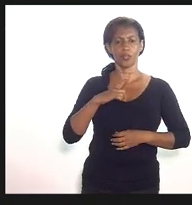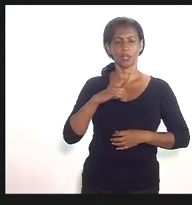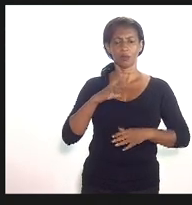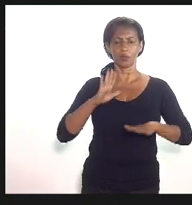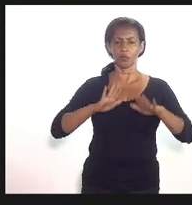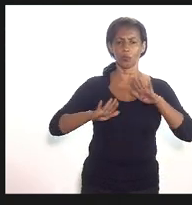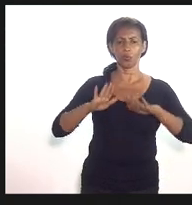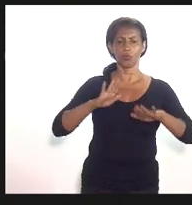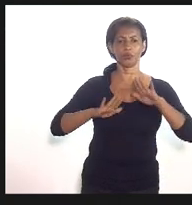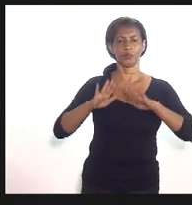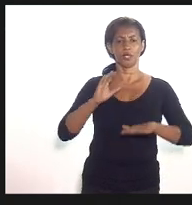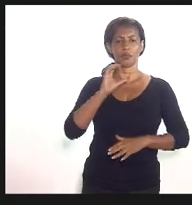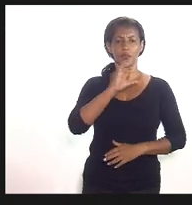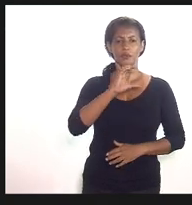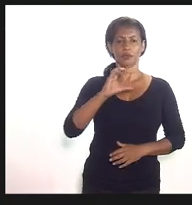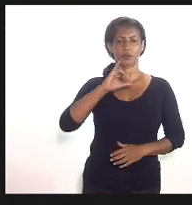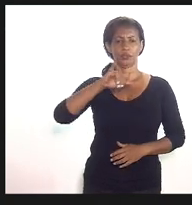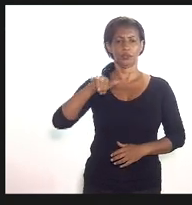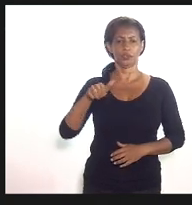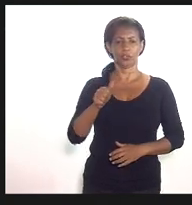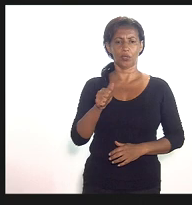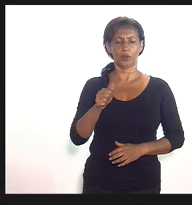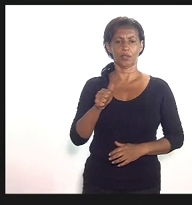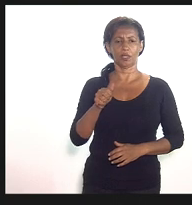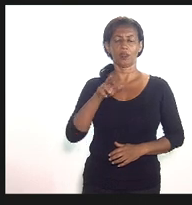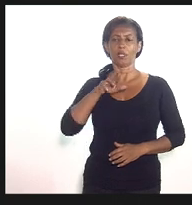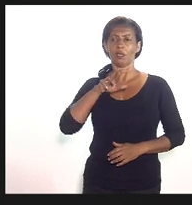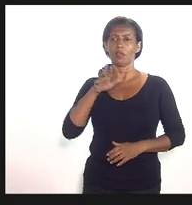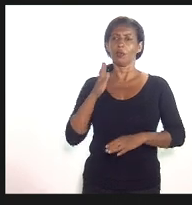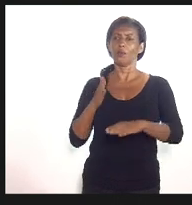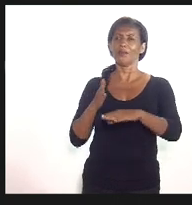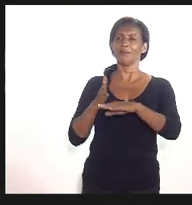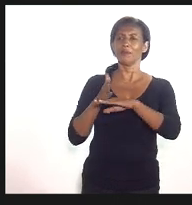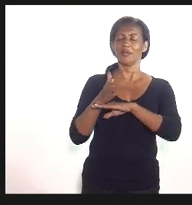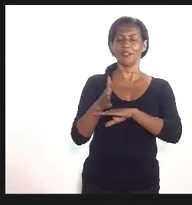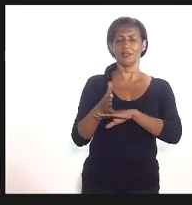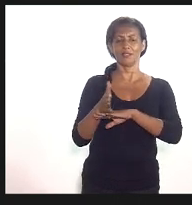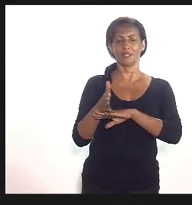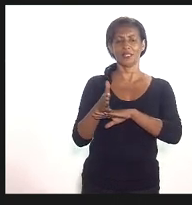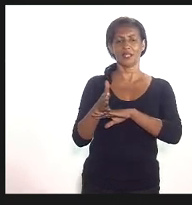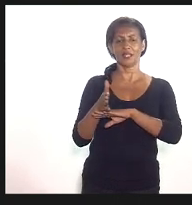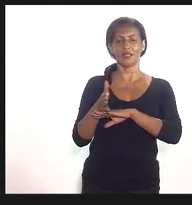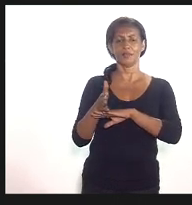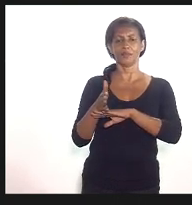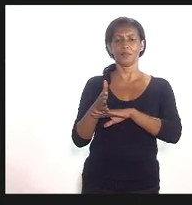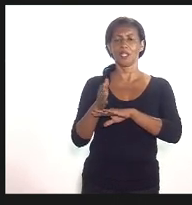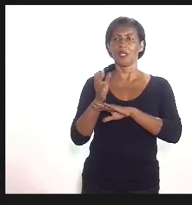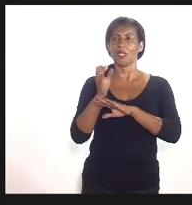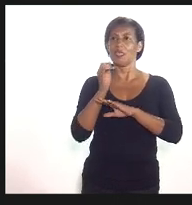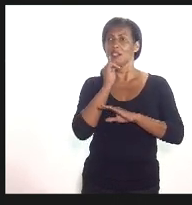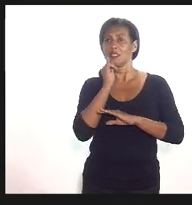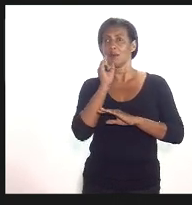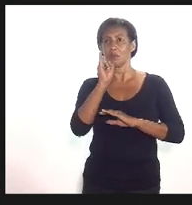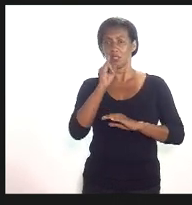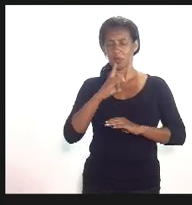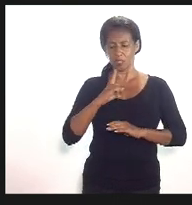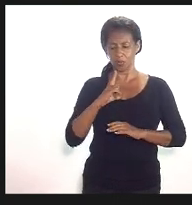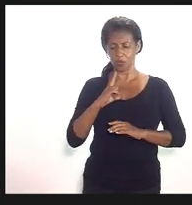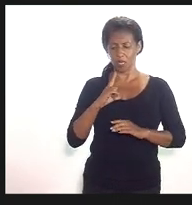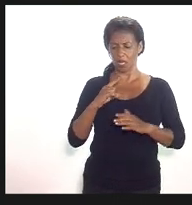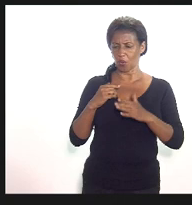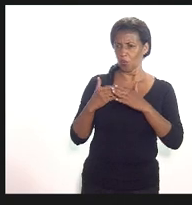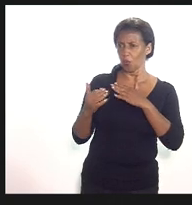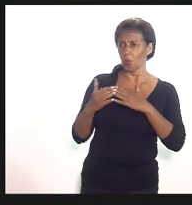na CCJ, não adentrar nas questões de mérito. Então, se eu tenho alguma divergência quanto ao mérito